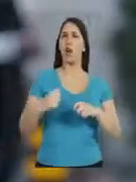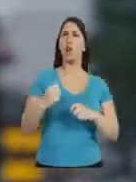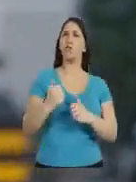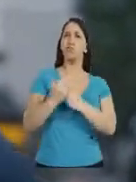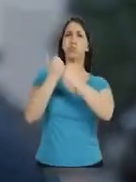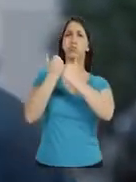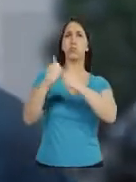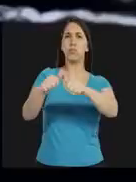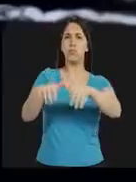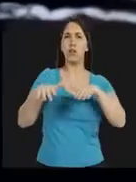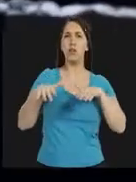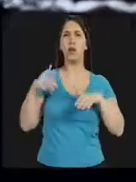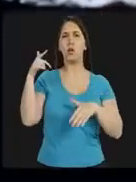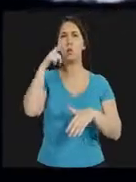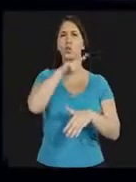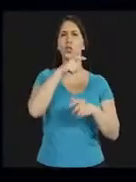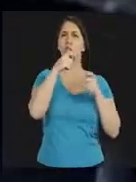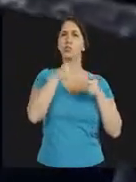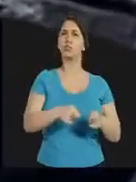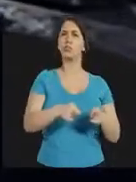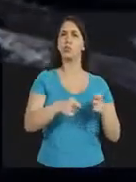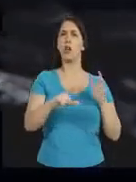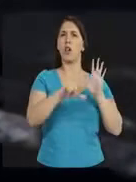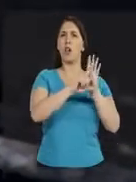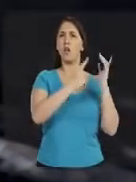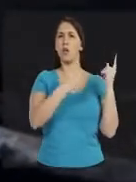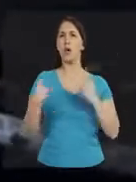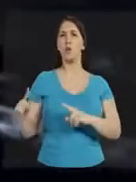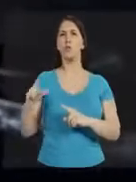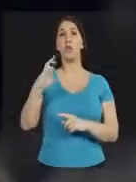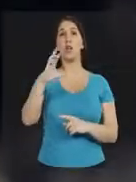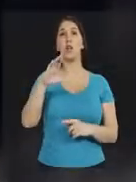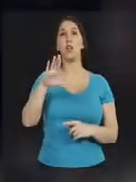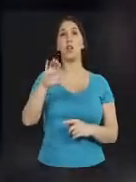e acabar com a saída de presos nos feriados.